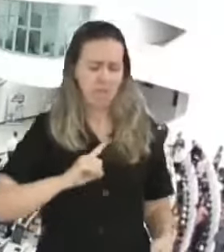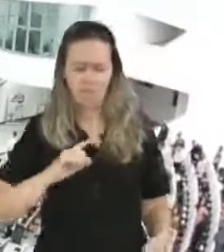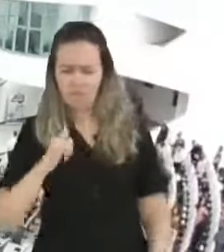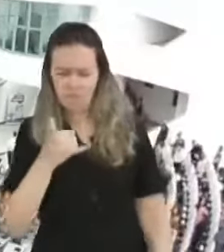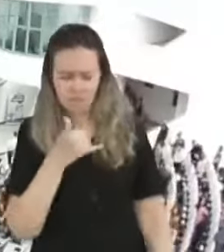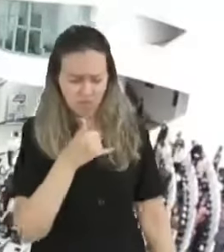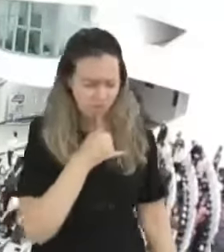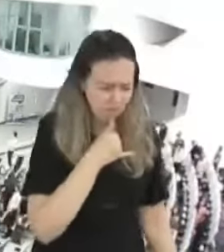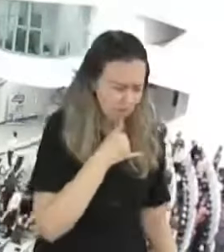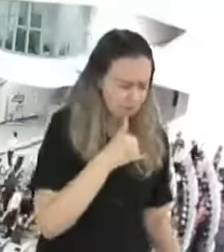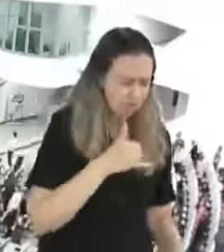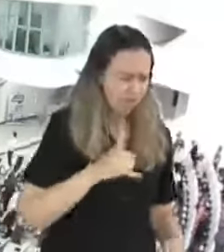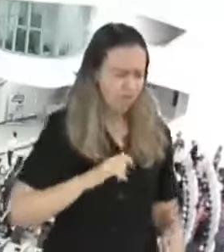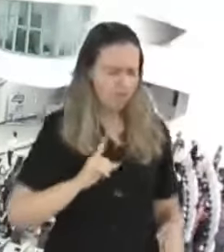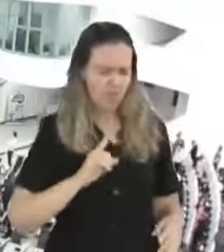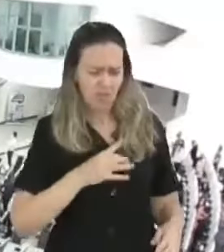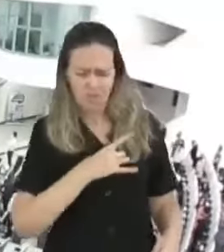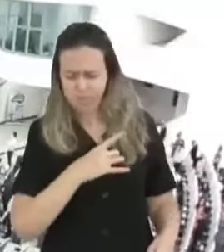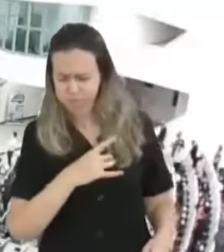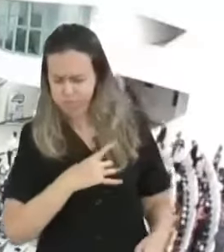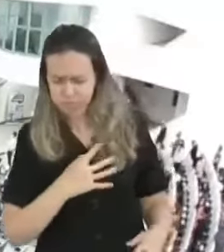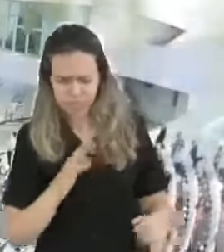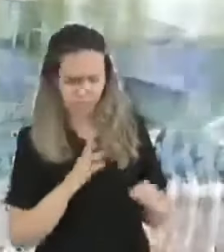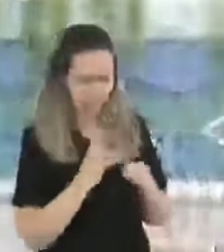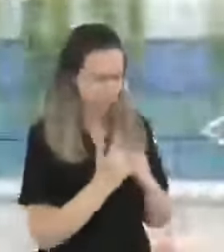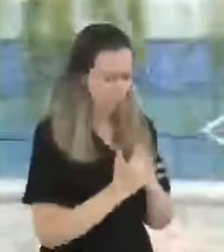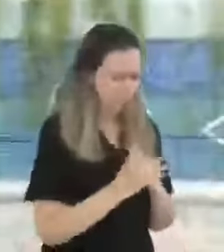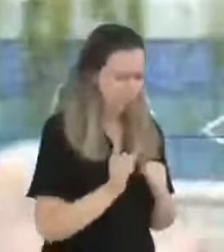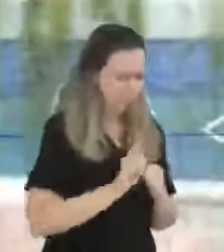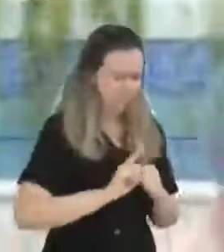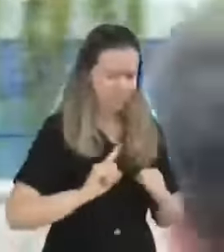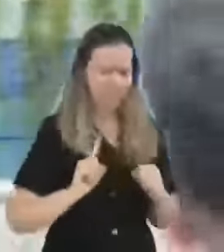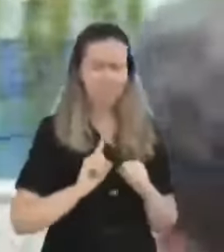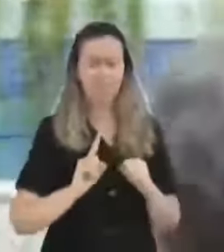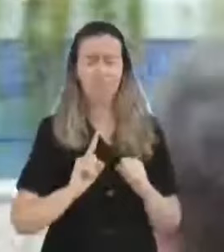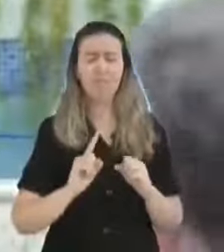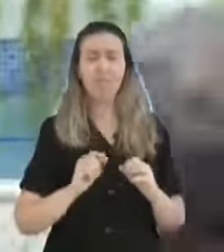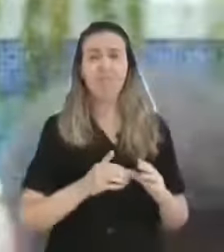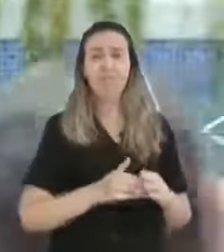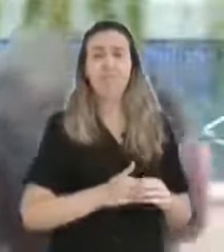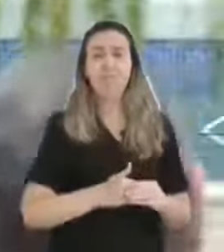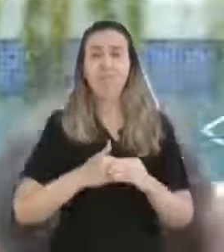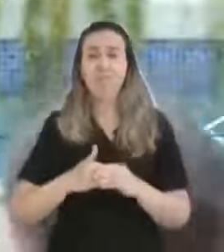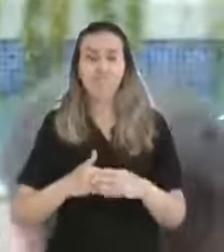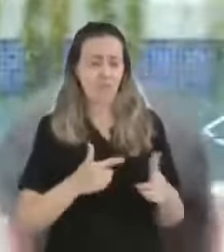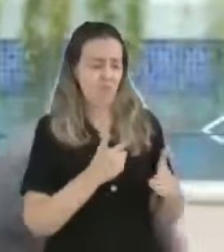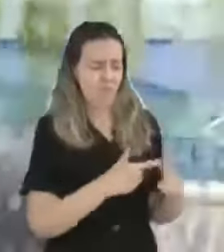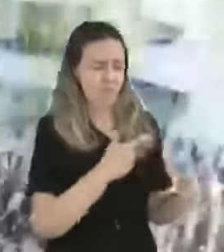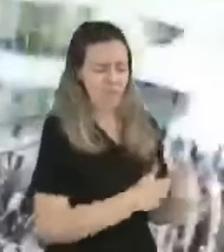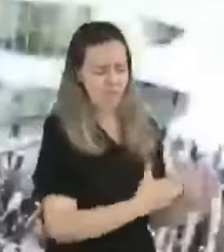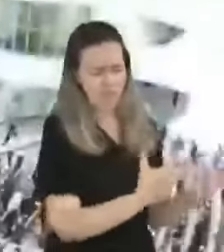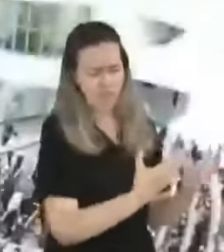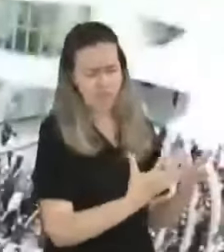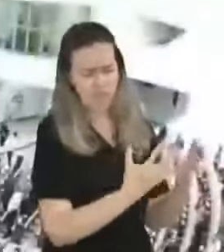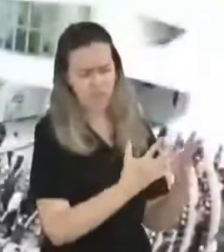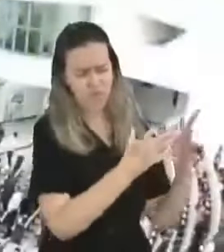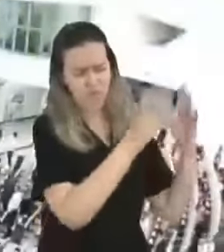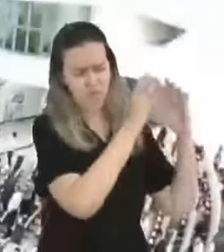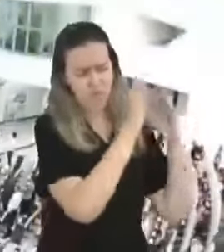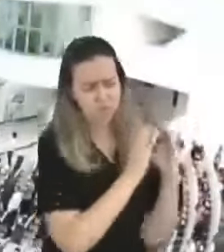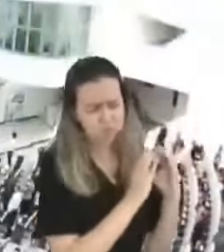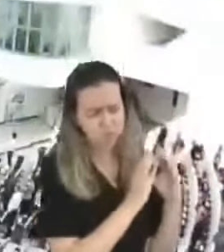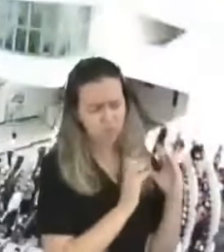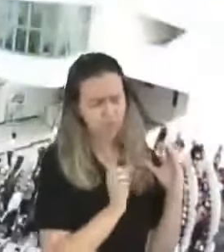é uma igreja que se intimida diante das circunstâncias. Nós não somos guiados pelas lutas, não somos guiados